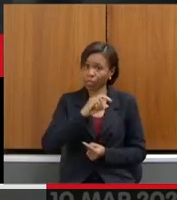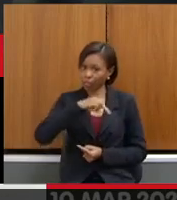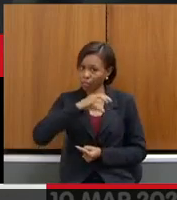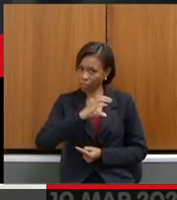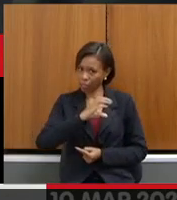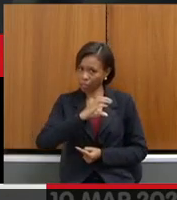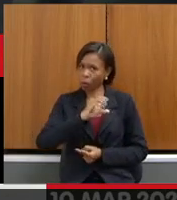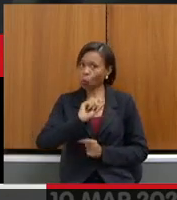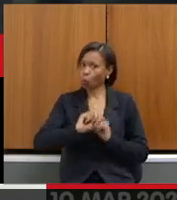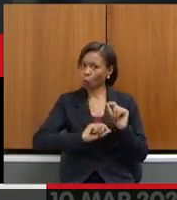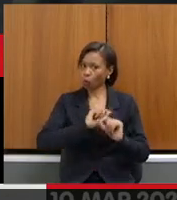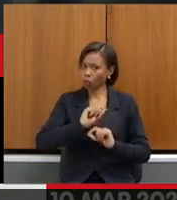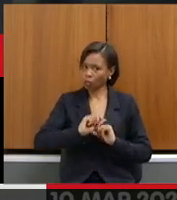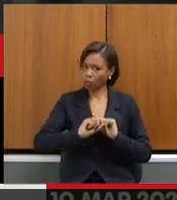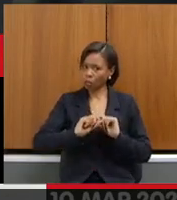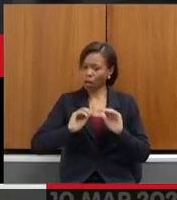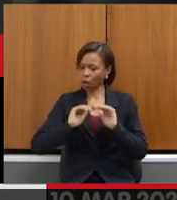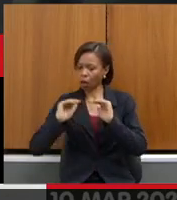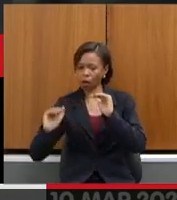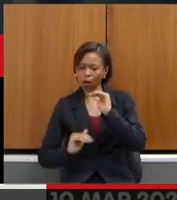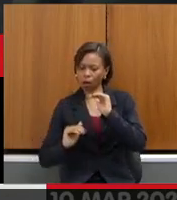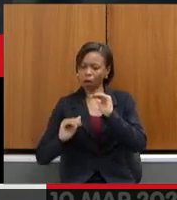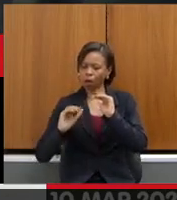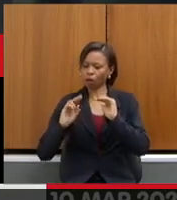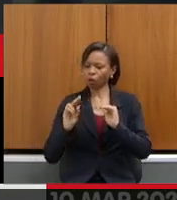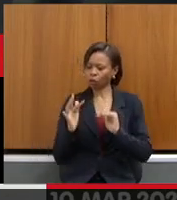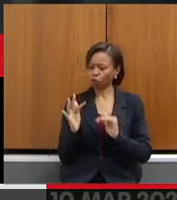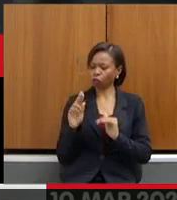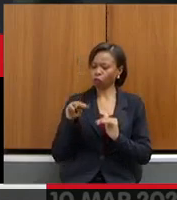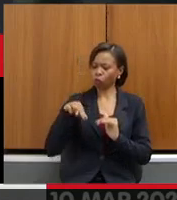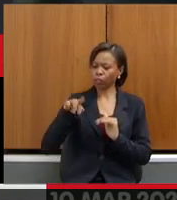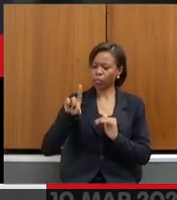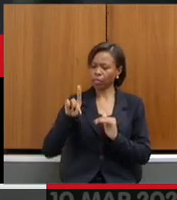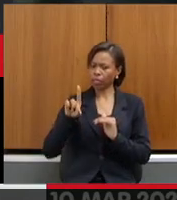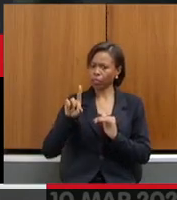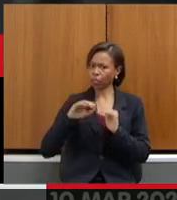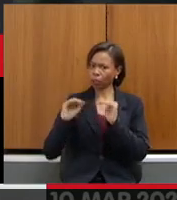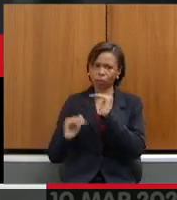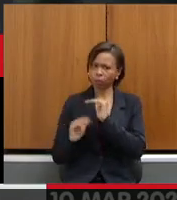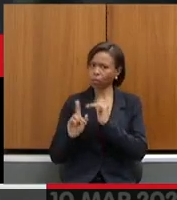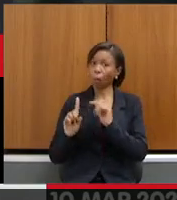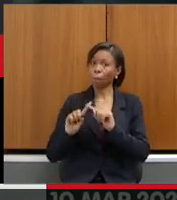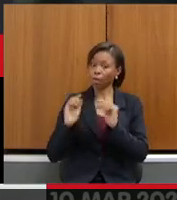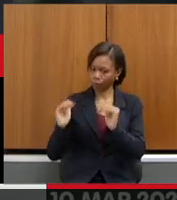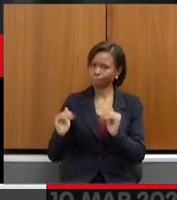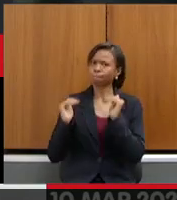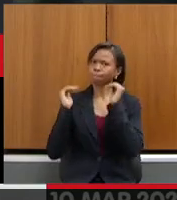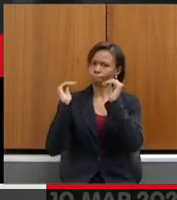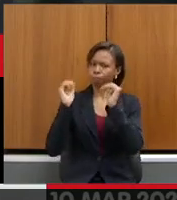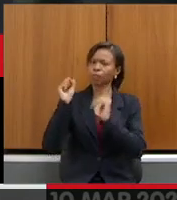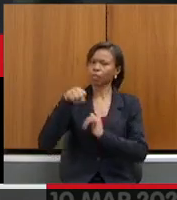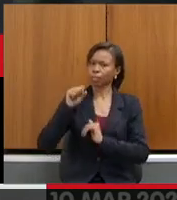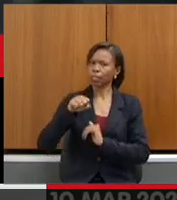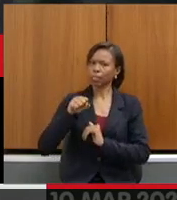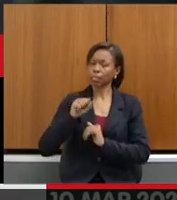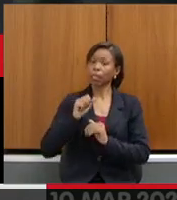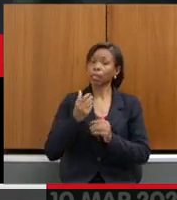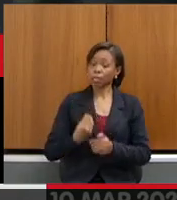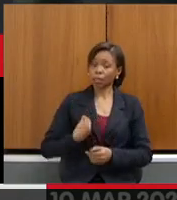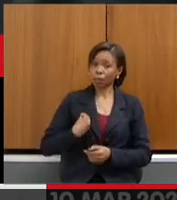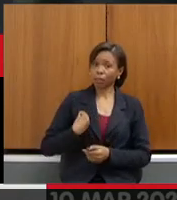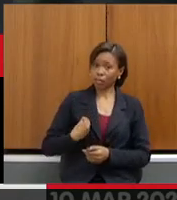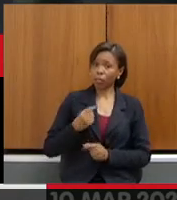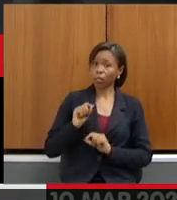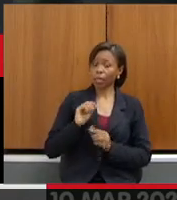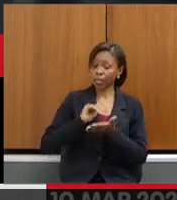diminuir a fome a encontrar será magnificai muito o que a função da funed e a presença da Secretaria